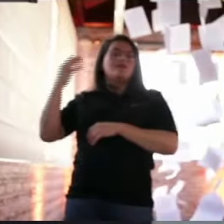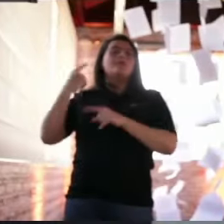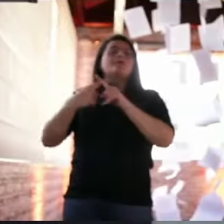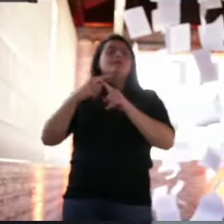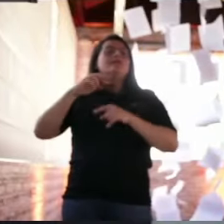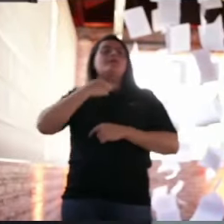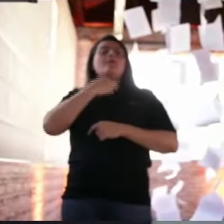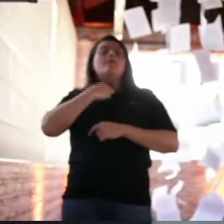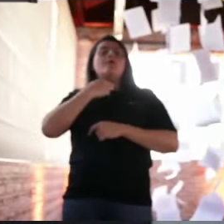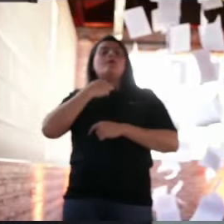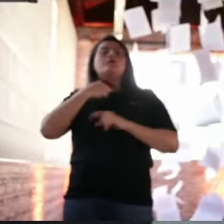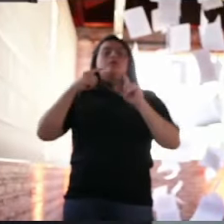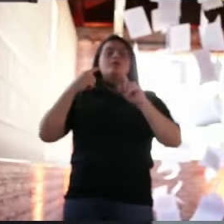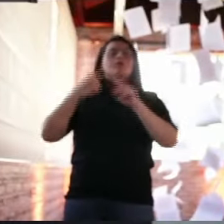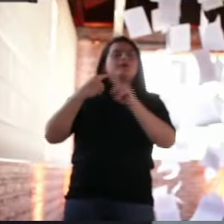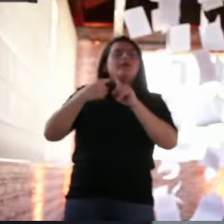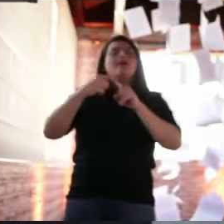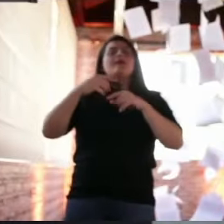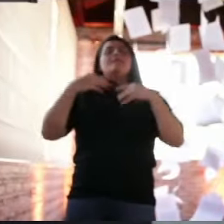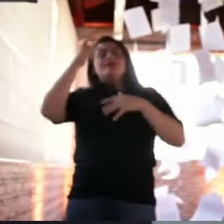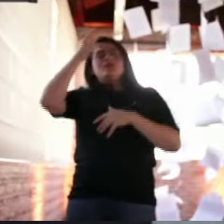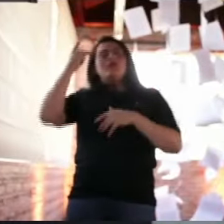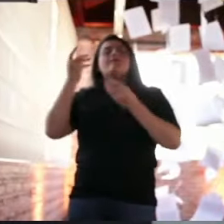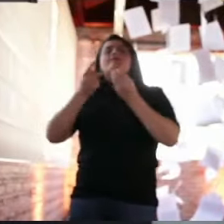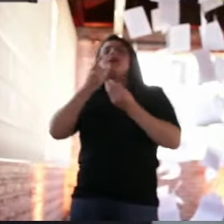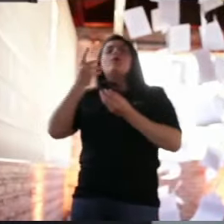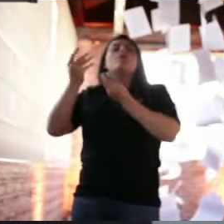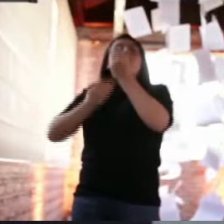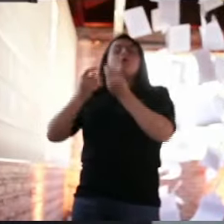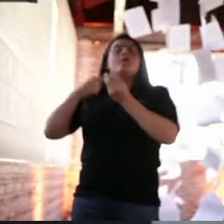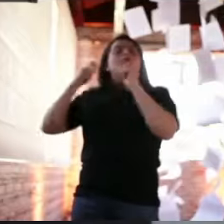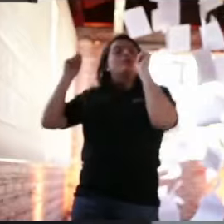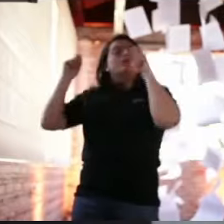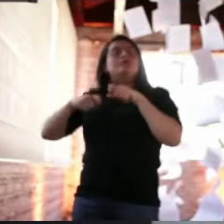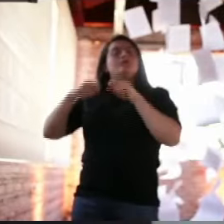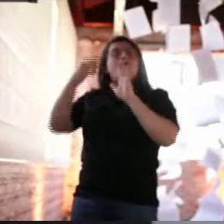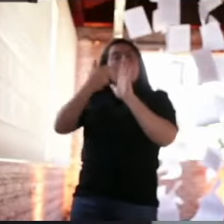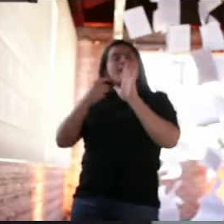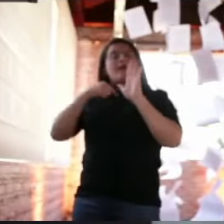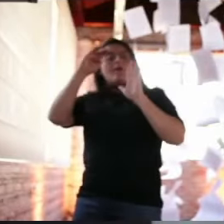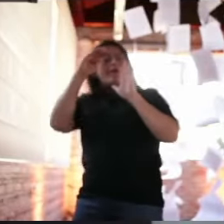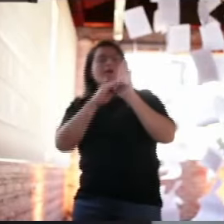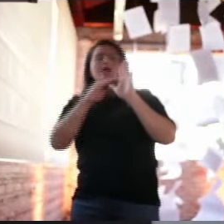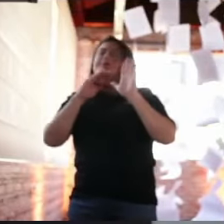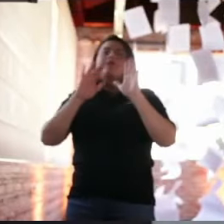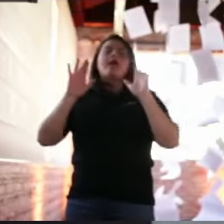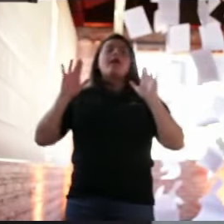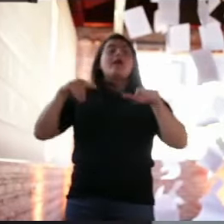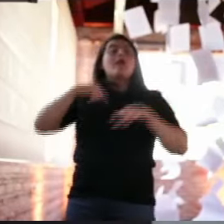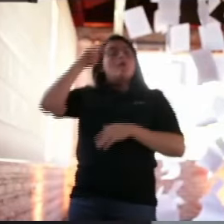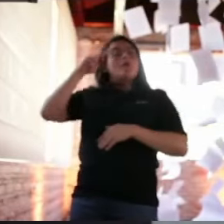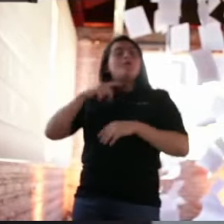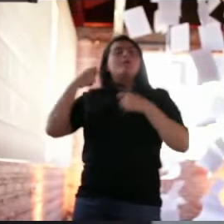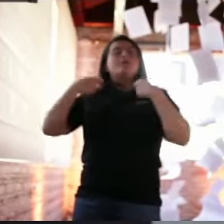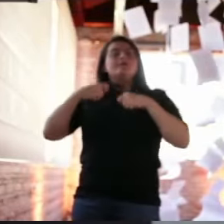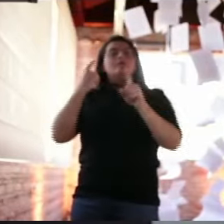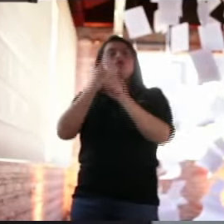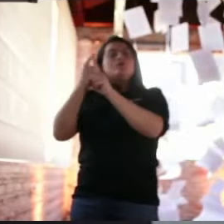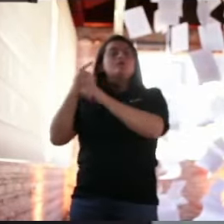ser feito porque alguém me disse como deveria ser feito eu tinha que descobrir eu mesma fazendo que eu aguentava fazer